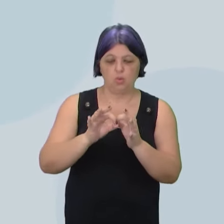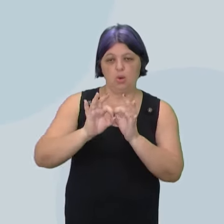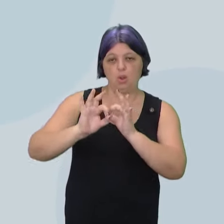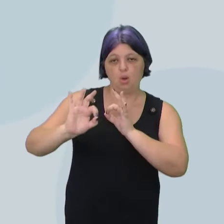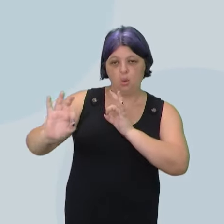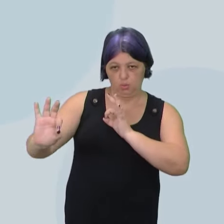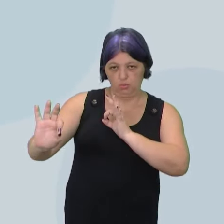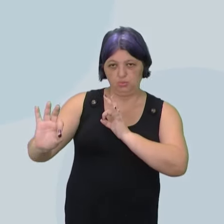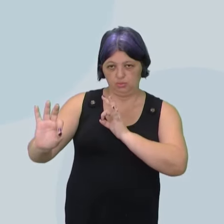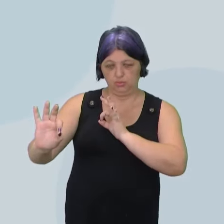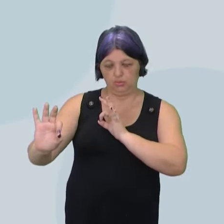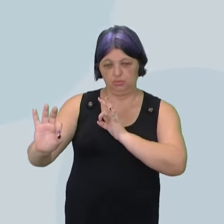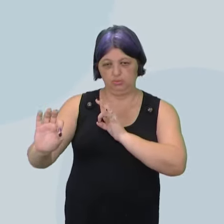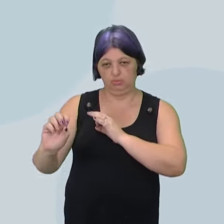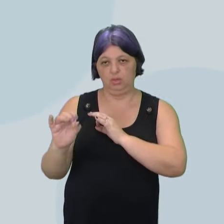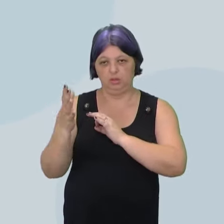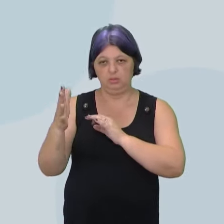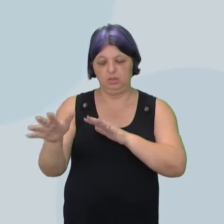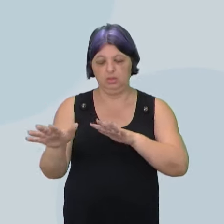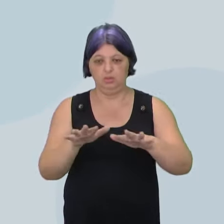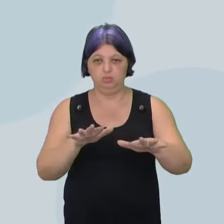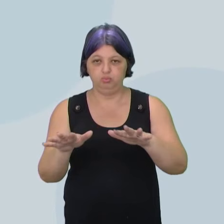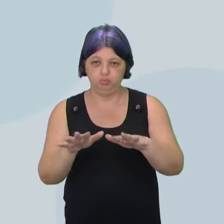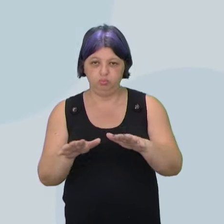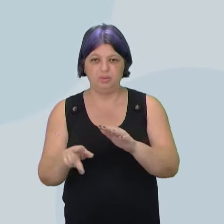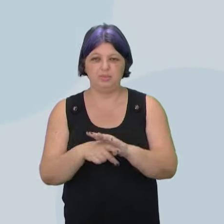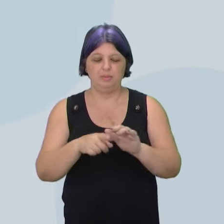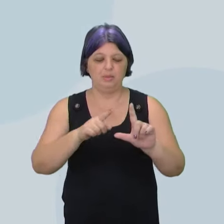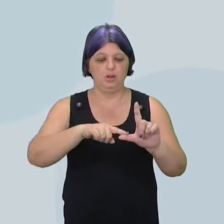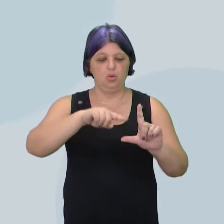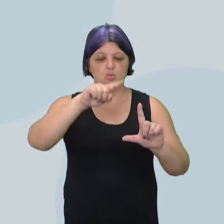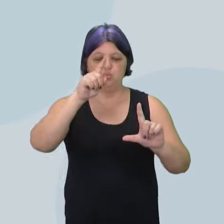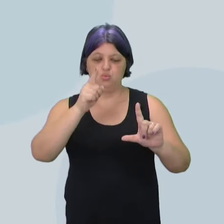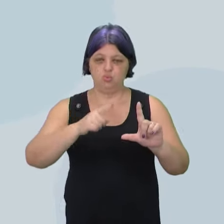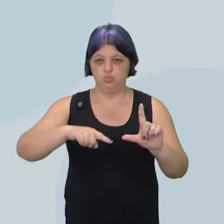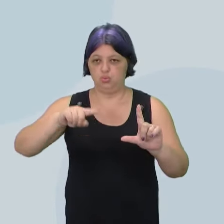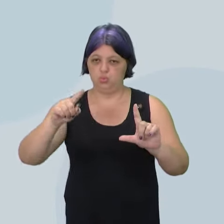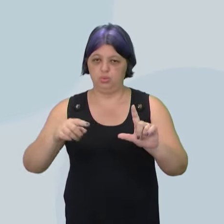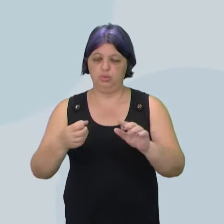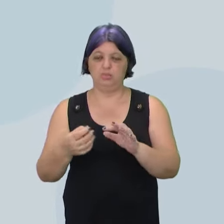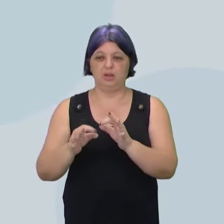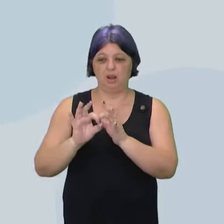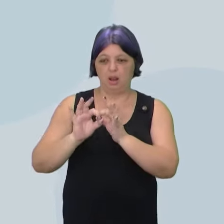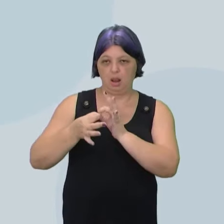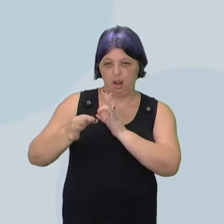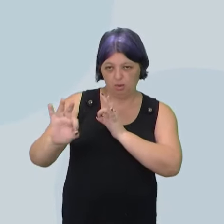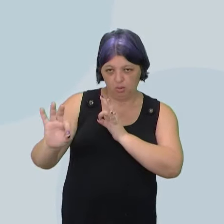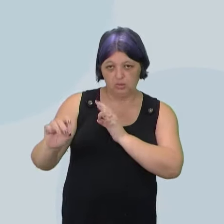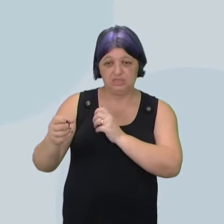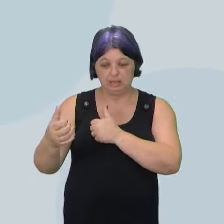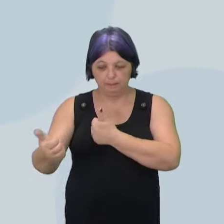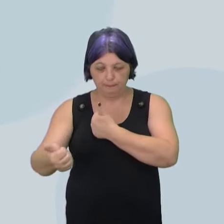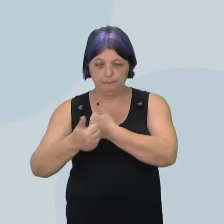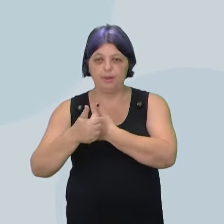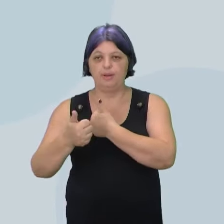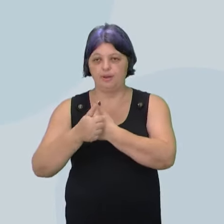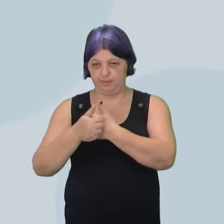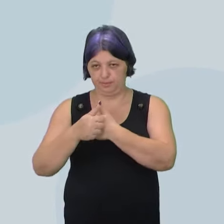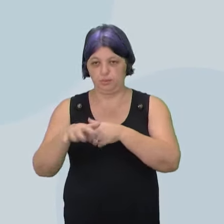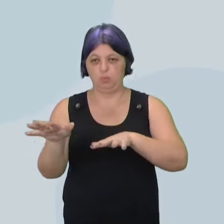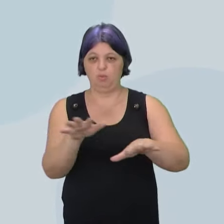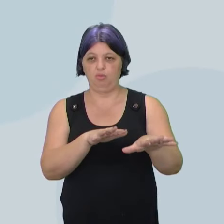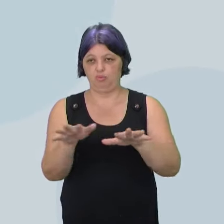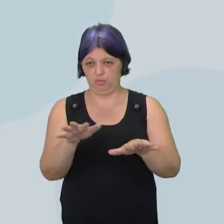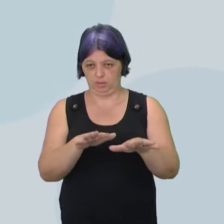o abalo, né, a onda sísmica, essa intensidade é menor. Quanto mais próximo, né, do abalo, do ponto